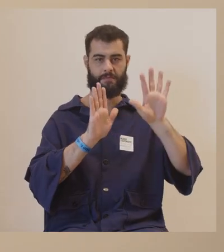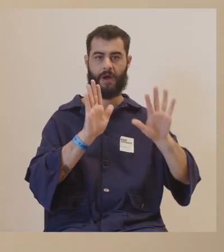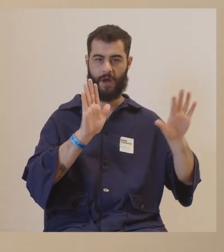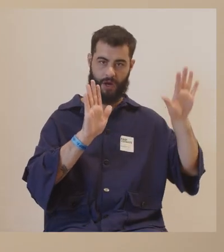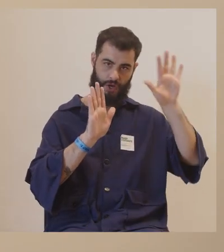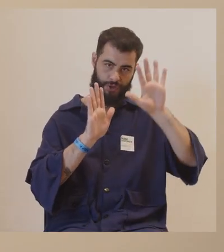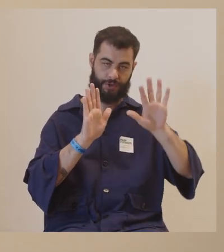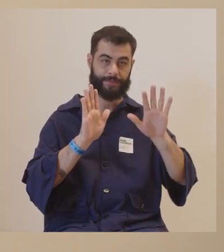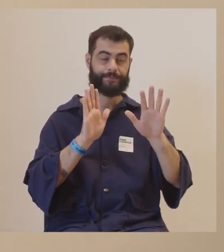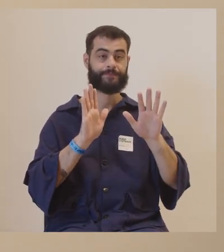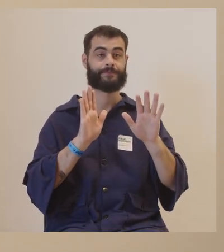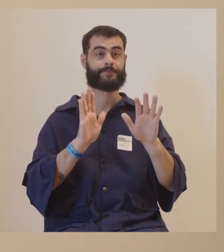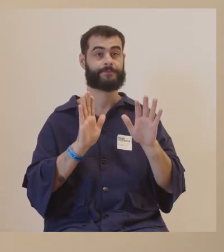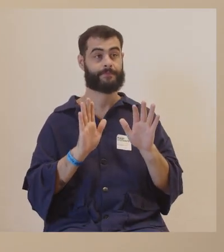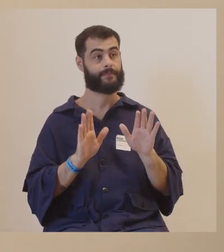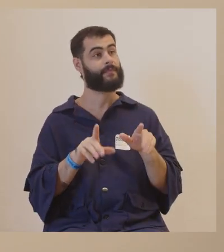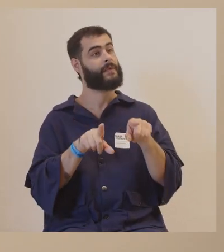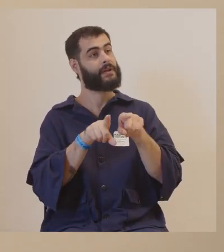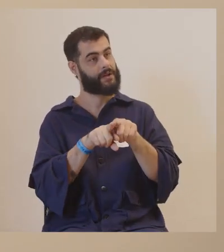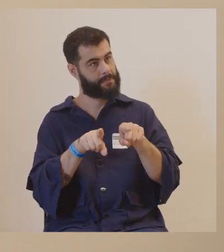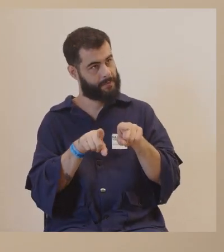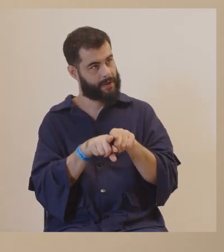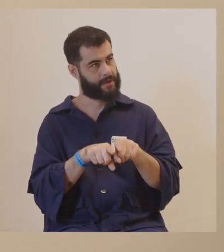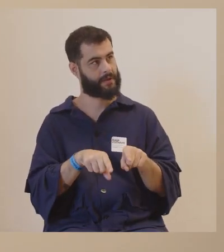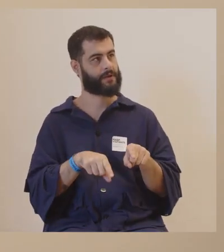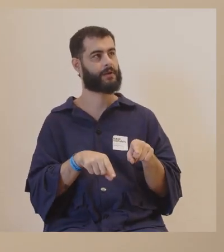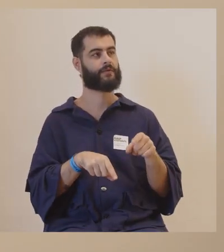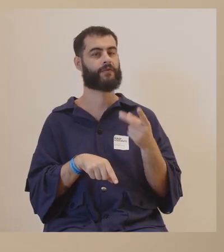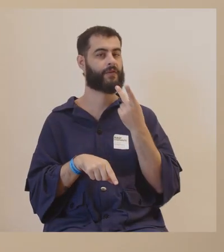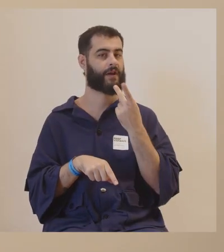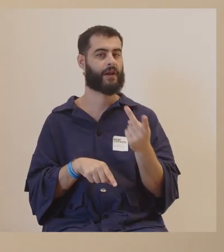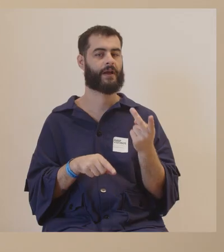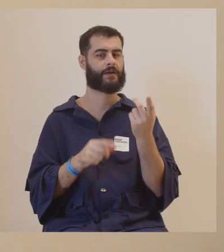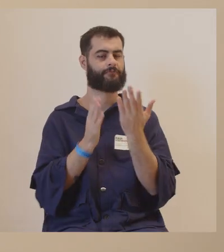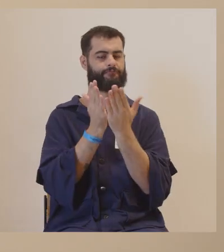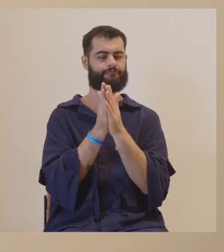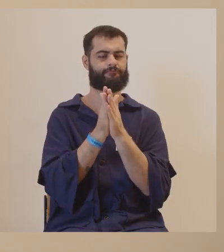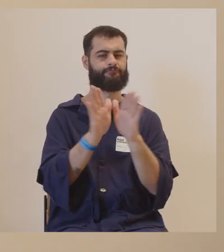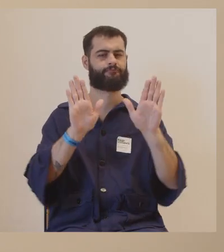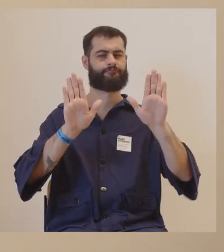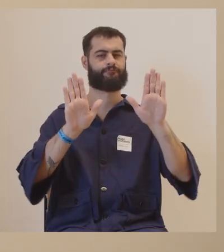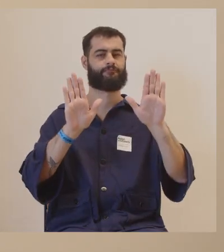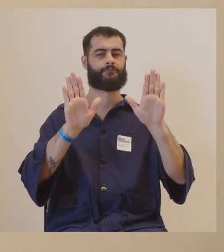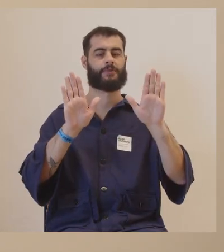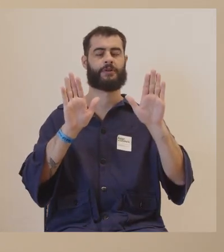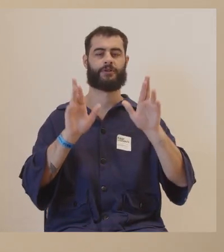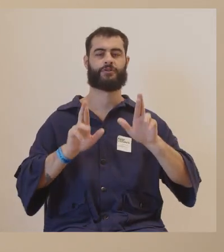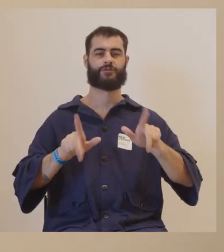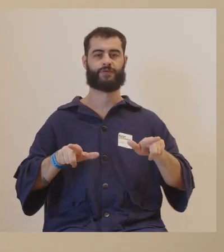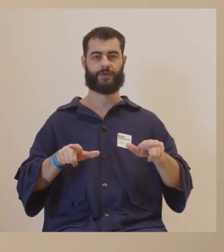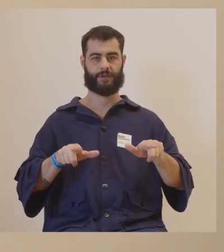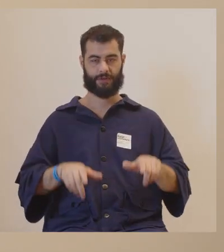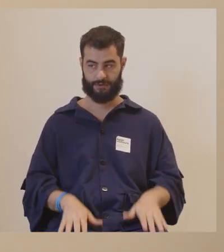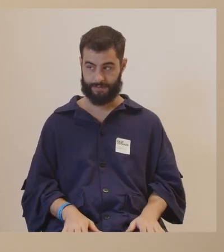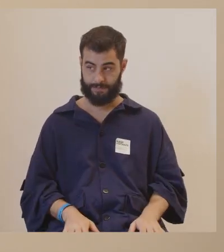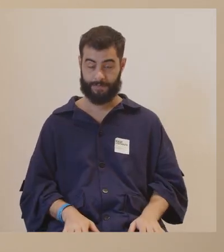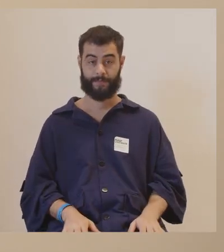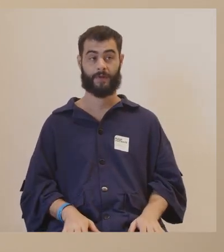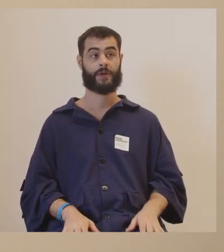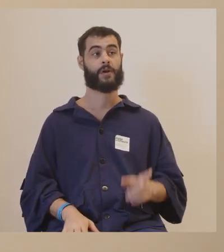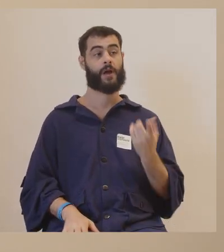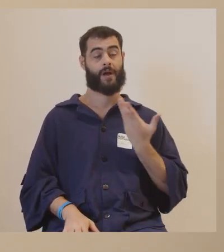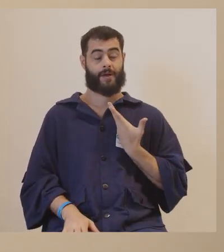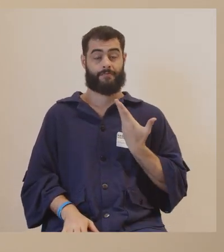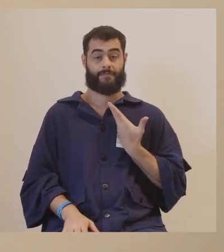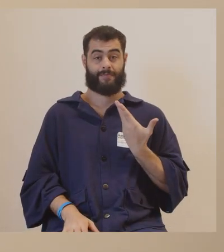das contradições, né? Dos paradoxos que essas figuras representam. Um dos principais amigos do Monet nesse período, e que frequenta muito